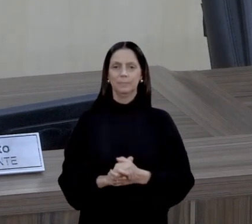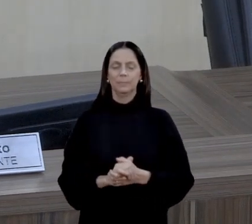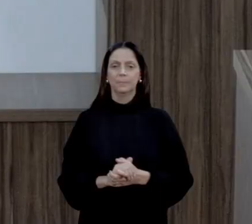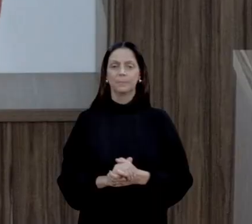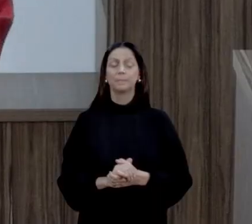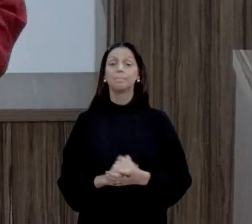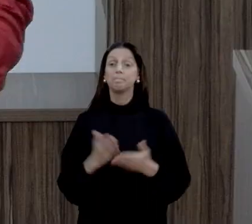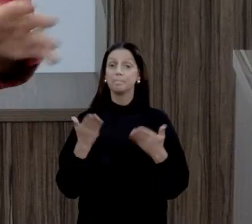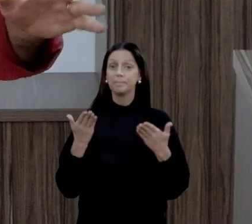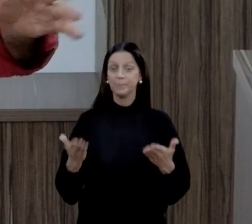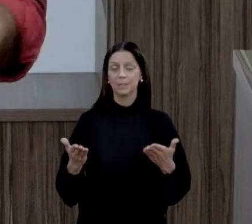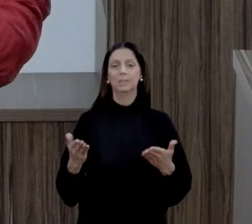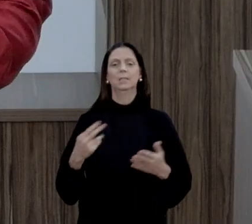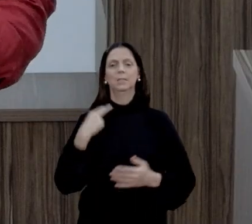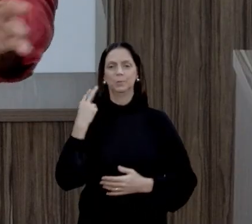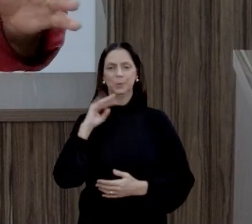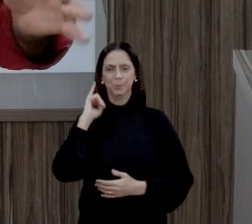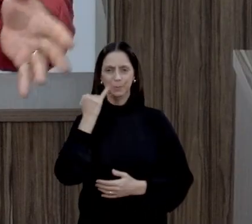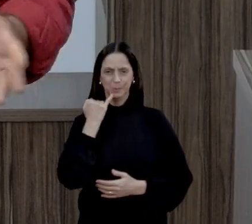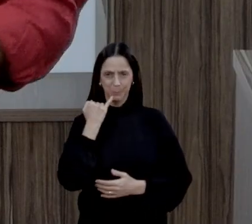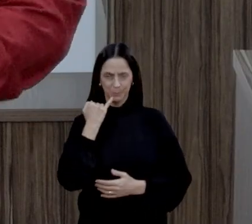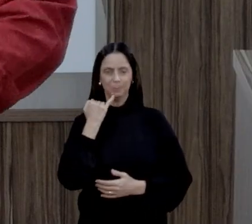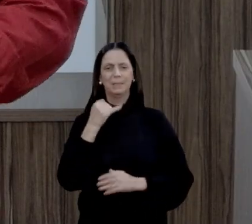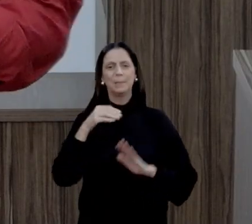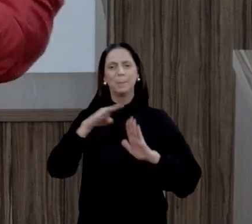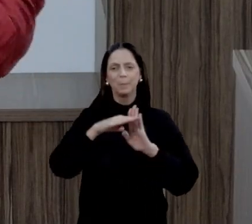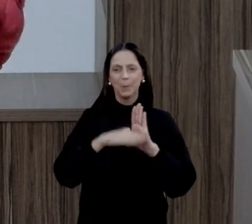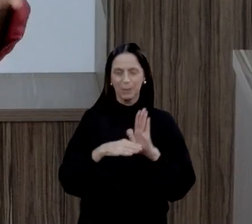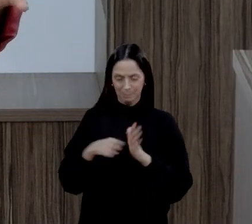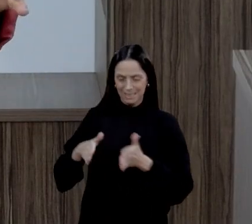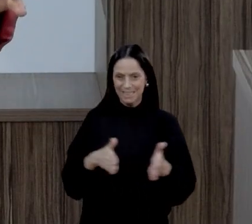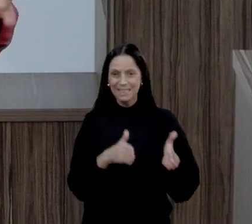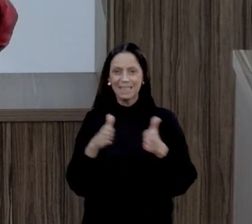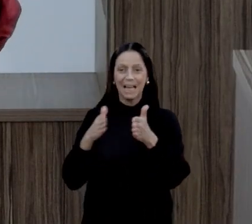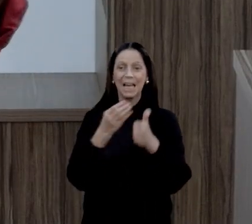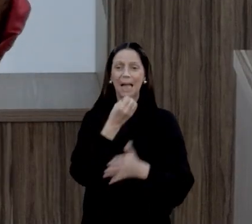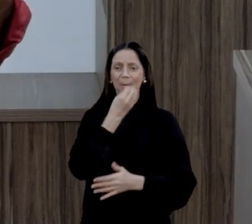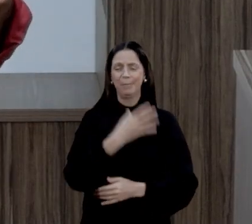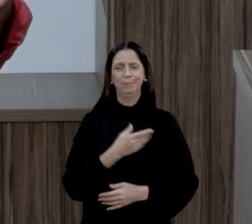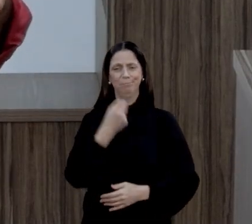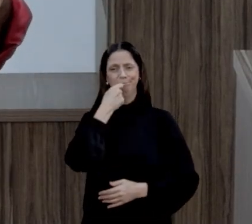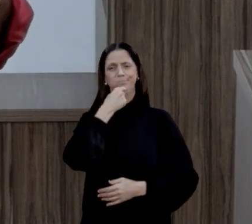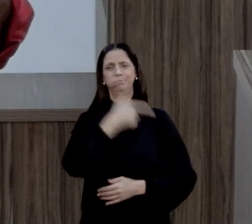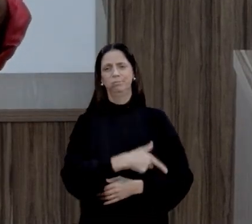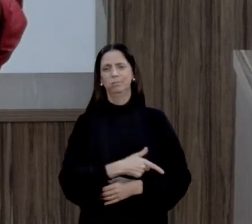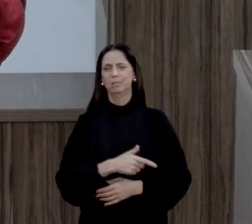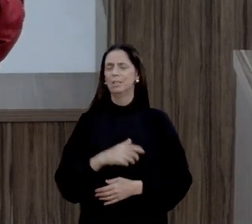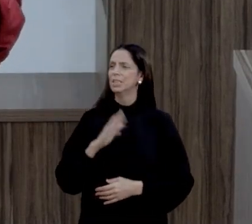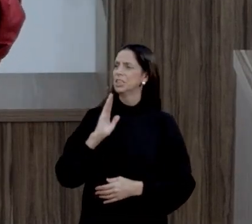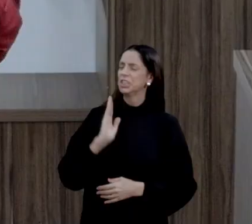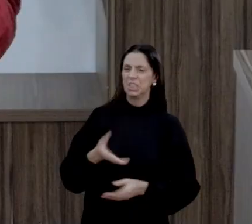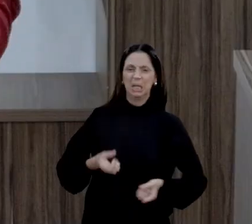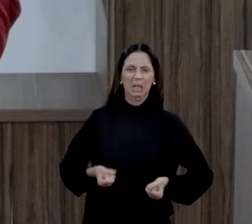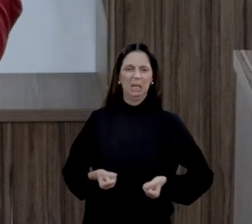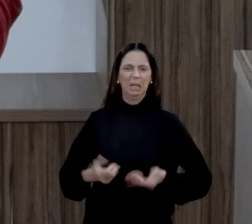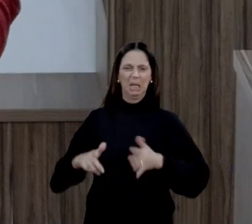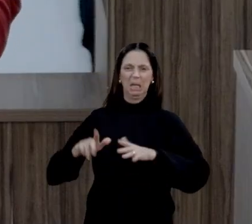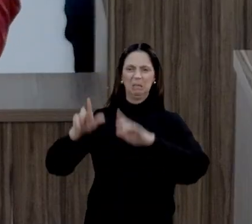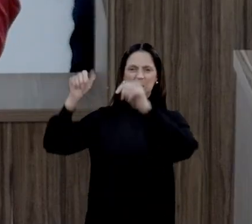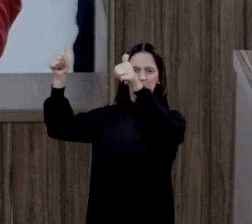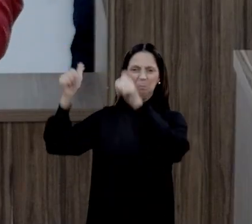Jean Volpato, esse programa Estrada Boa é uma verdadeira piada, né? É bonito nos outdoor, né? E olha, põe outdoor, né? Olha o gasto que se teve